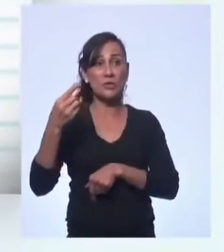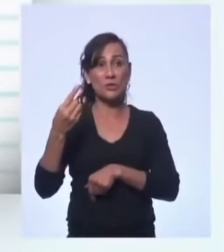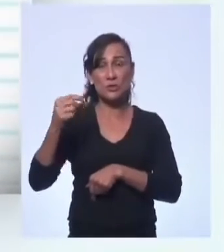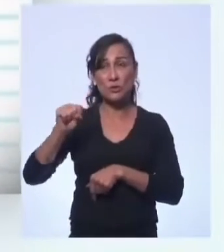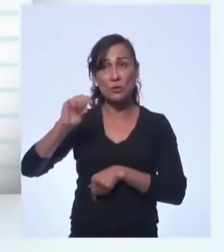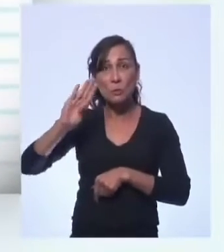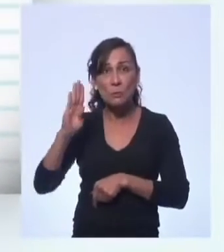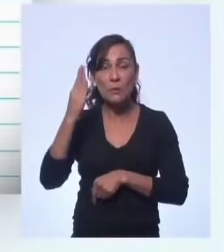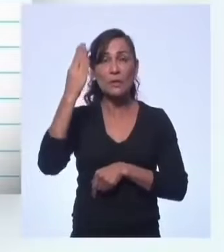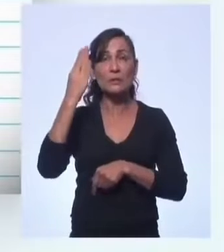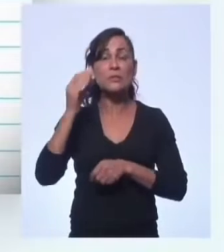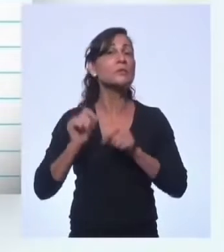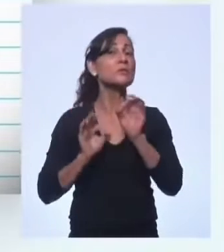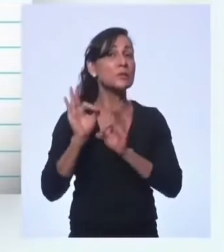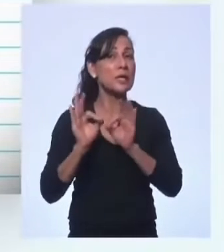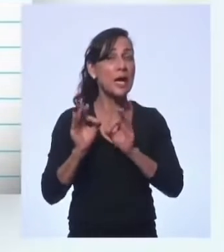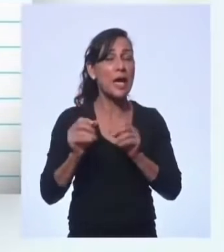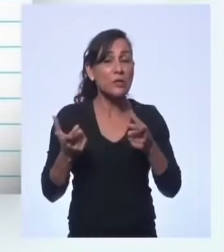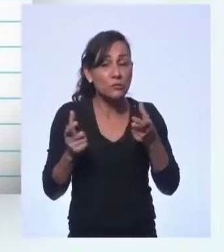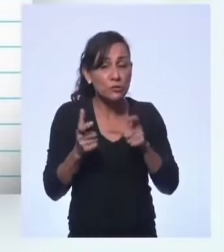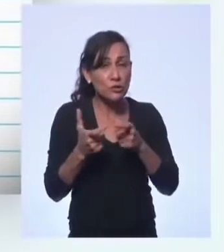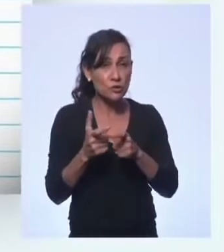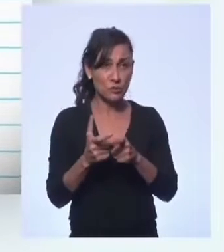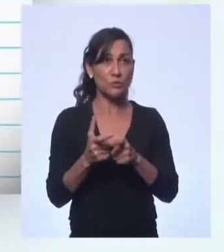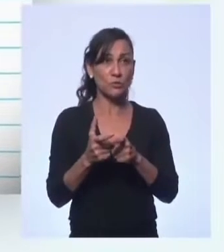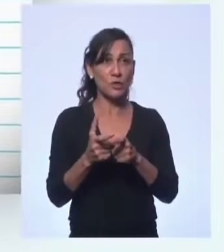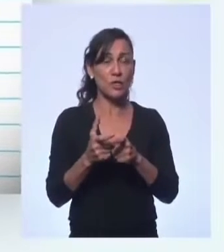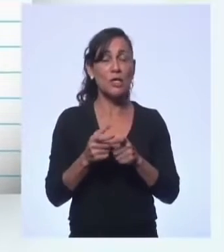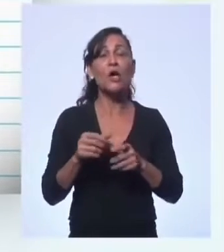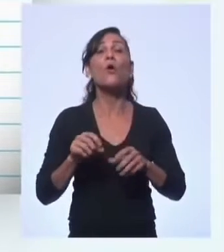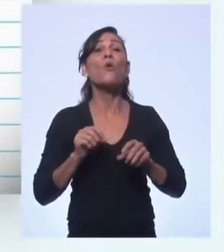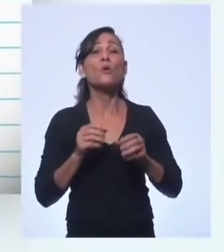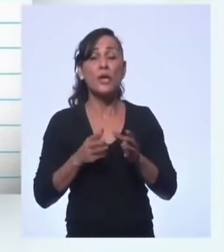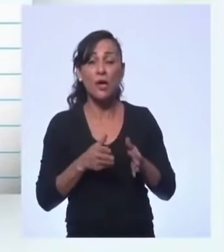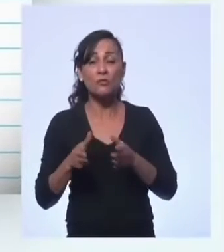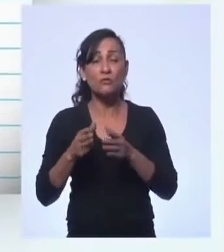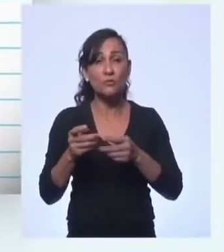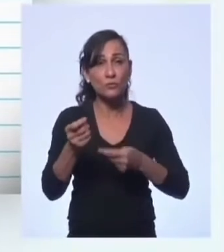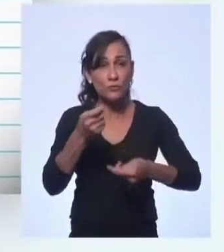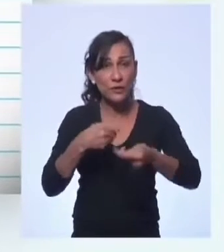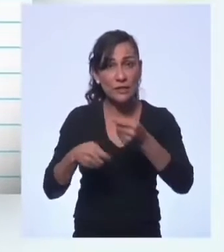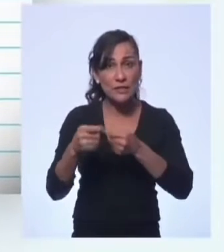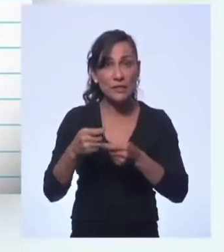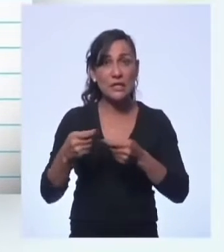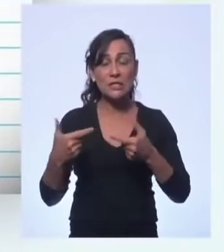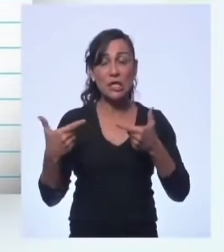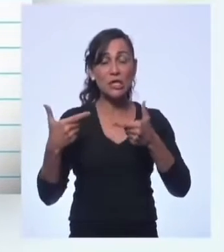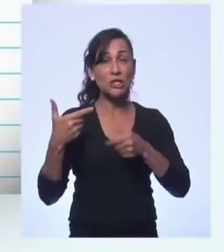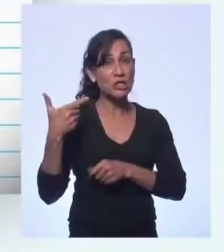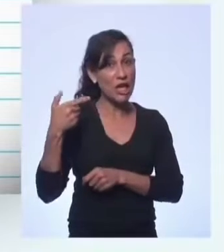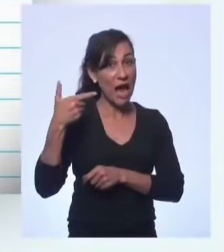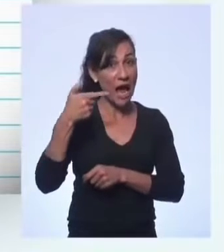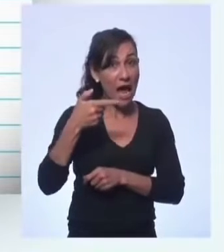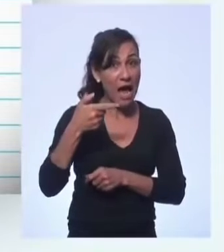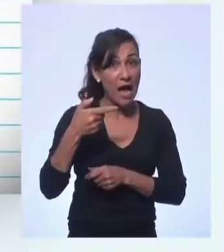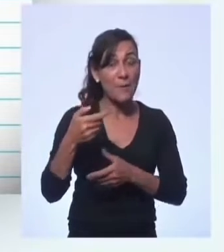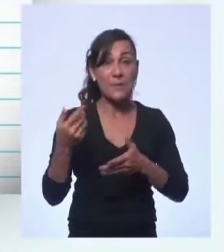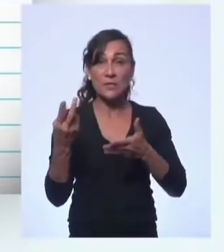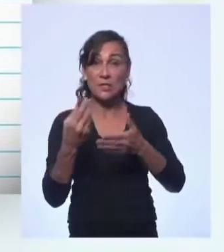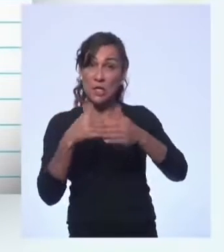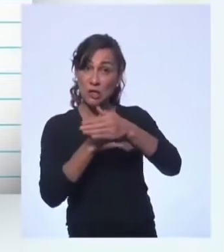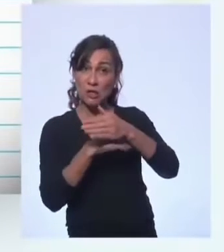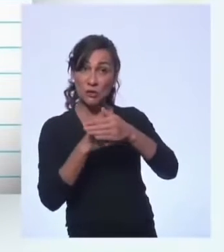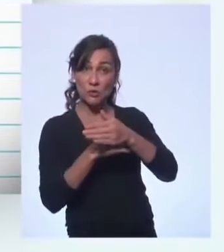como algumas de suas metas reduzir significativamente os fluxos financeiros e de armas ilegais, reforçar a